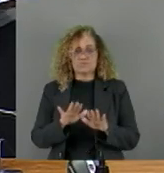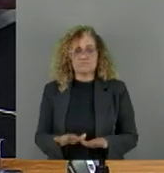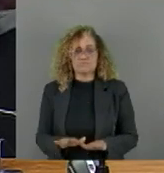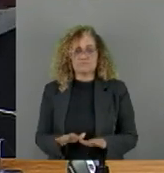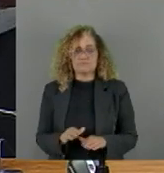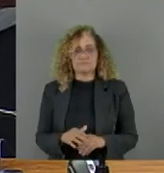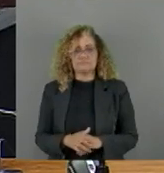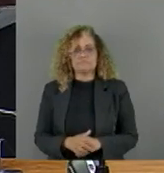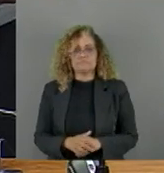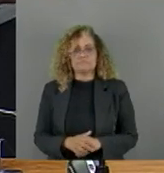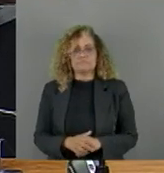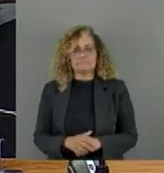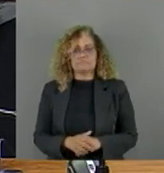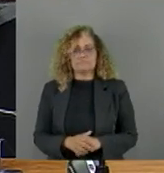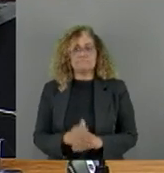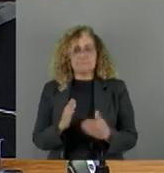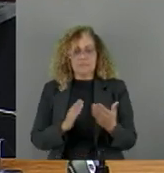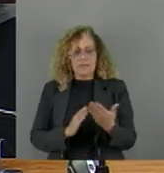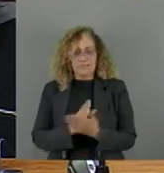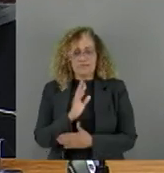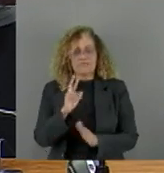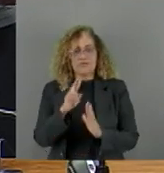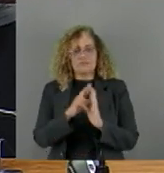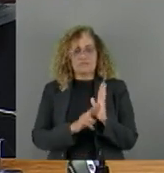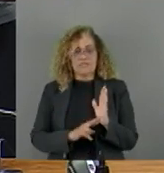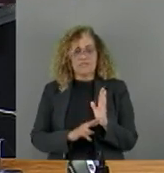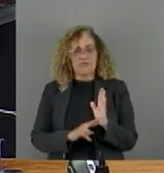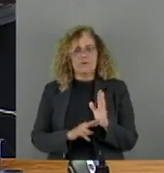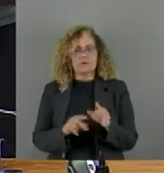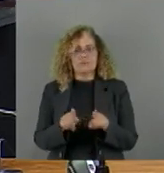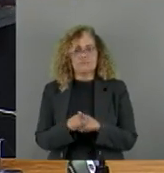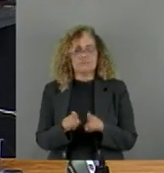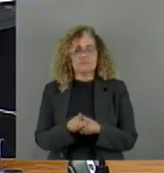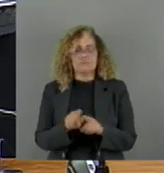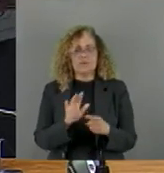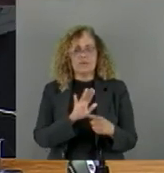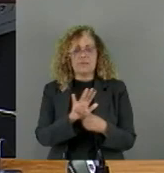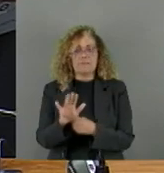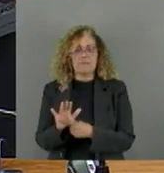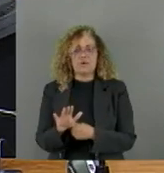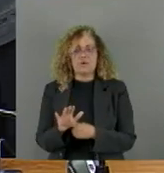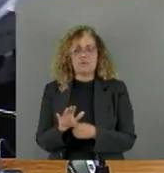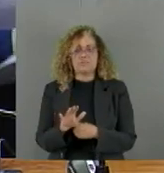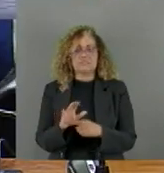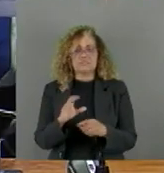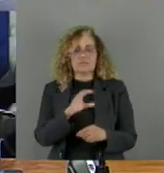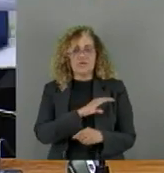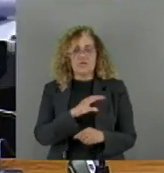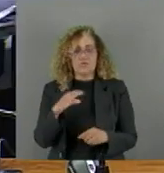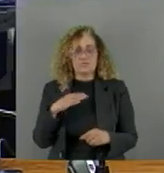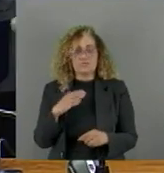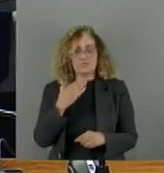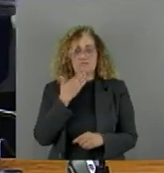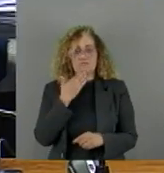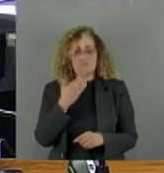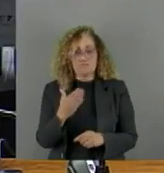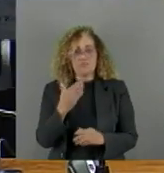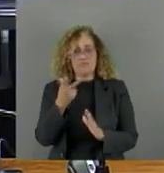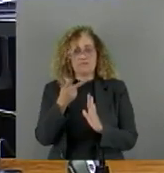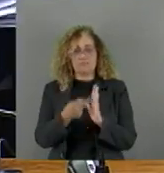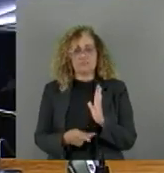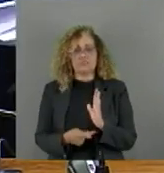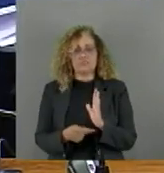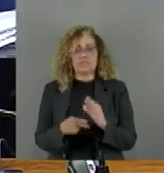encontram. Aprovado o relatório, que passa a constituir o parecer da comissão favorável ao projeto.